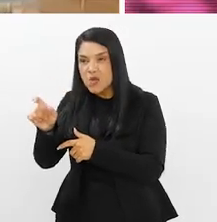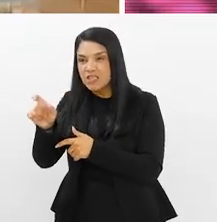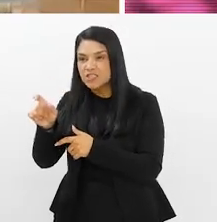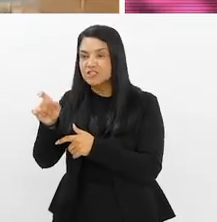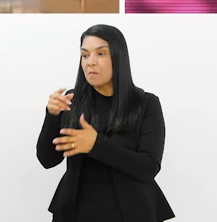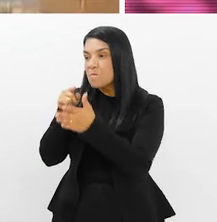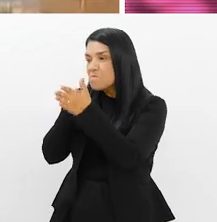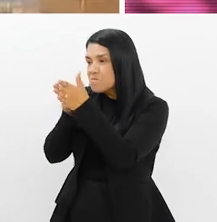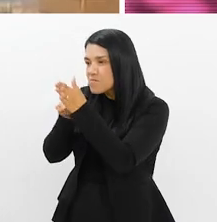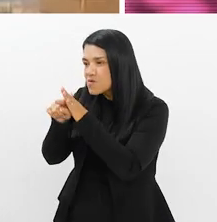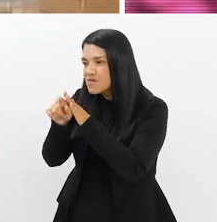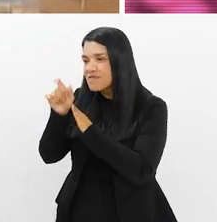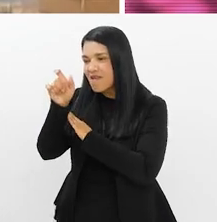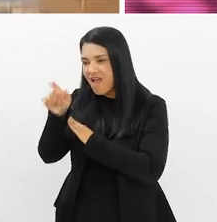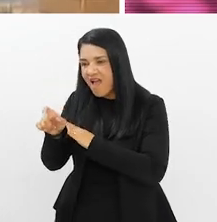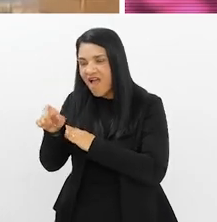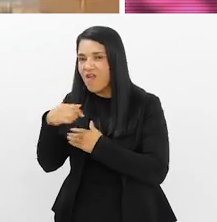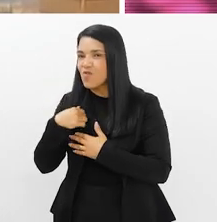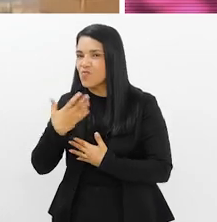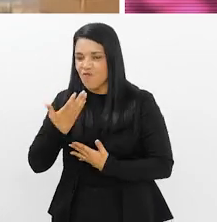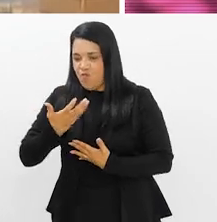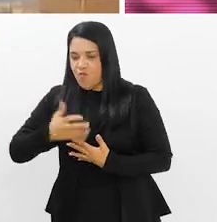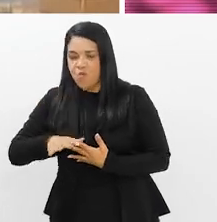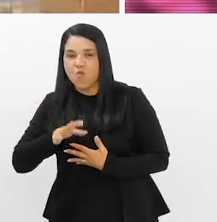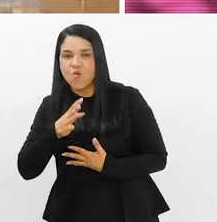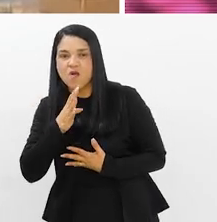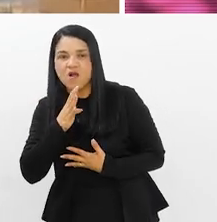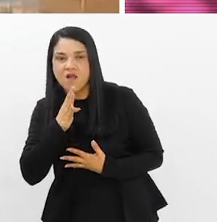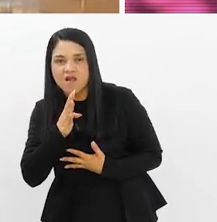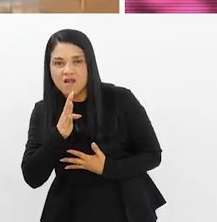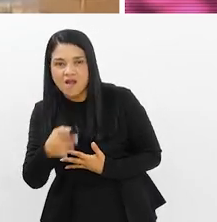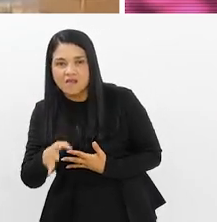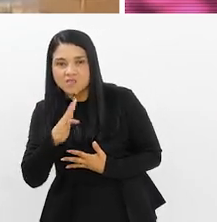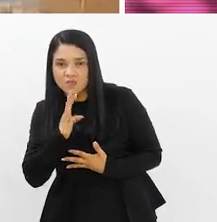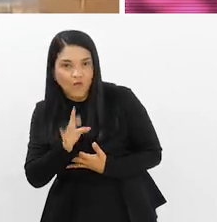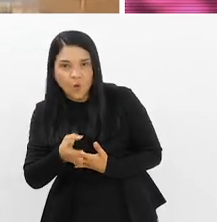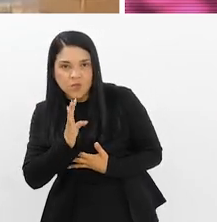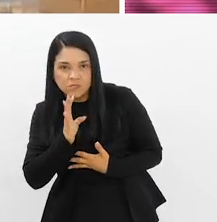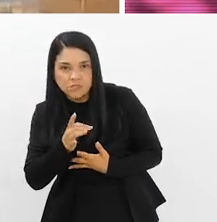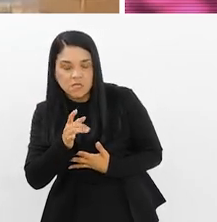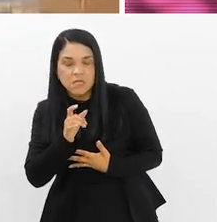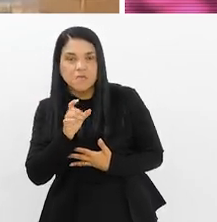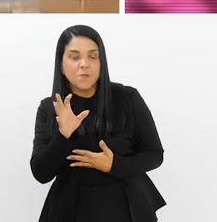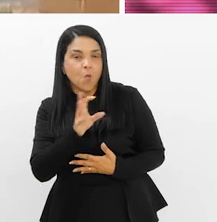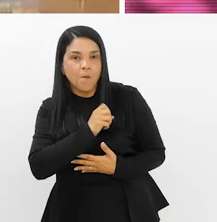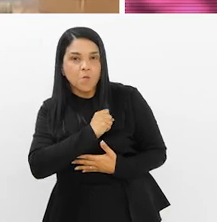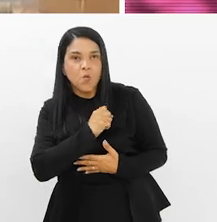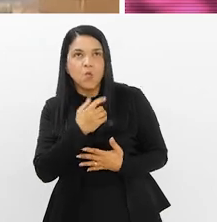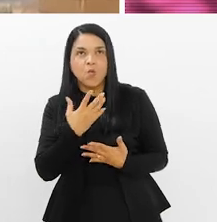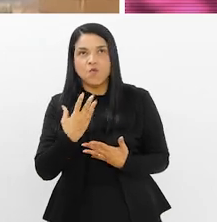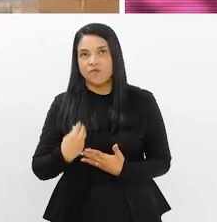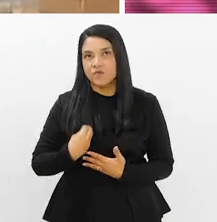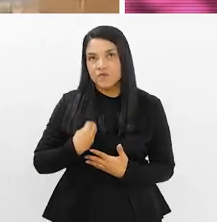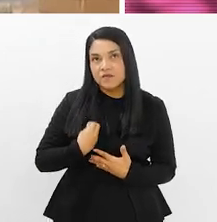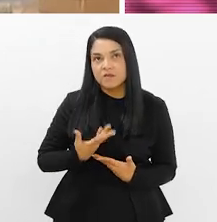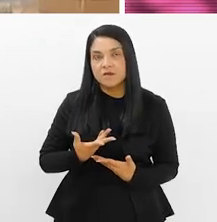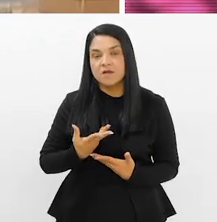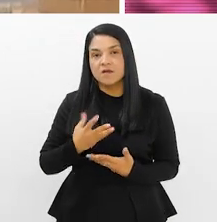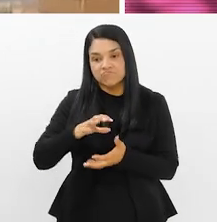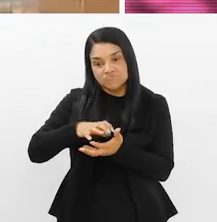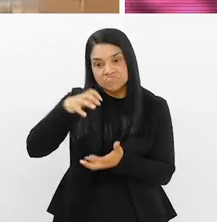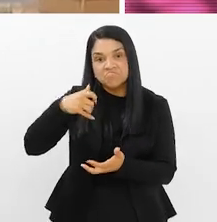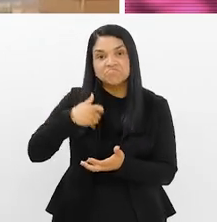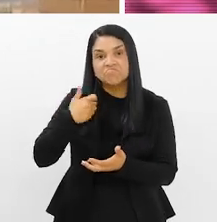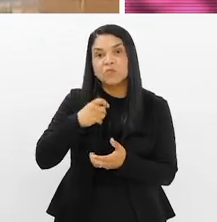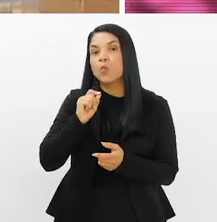acabam se questionando, né? Ah, então eu não vou conhecer o maior amor do mundo. E como que vai ser quando eu ficar mais